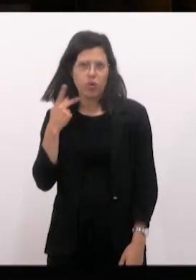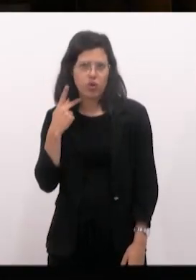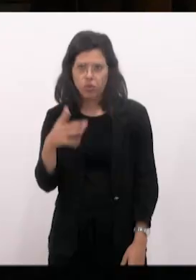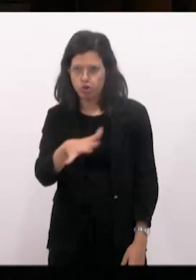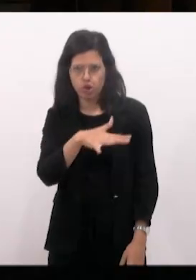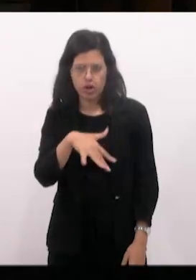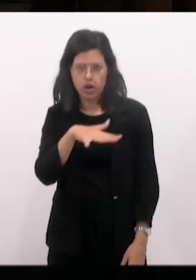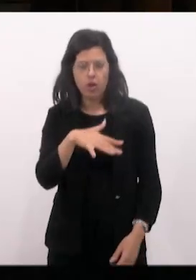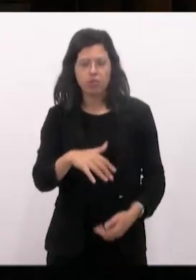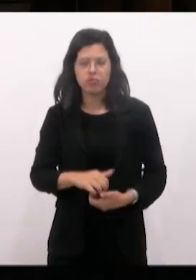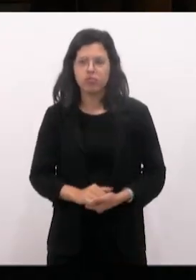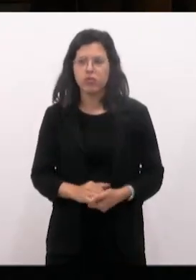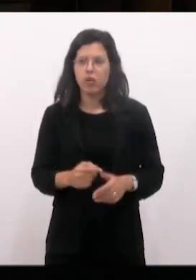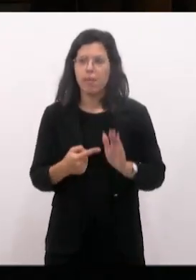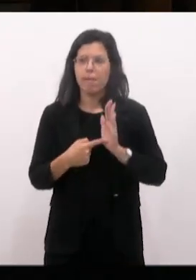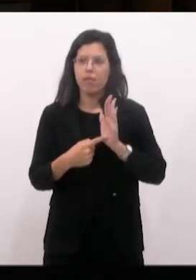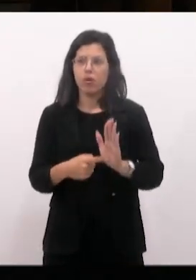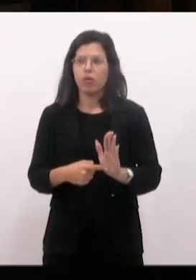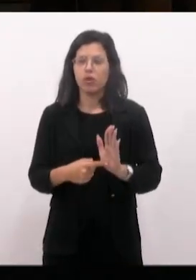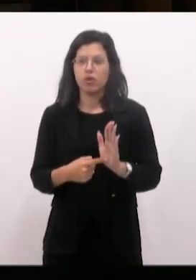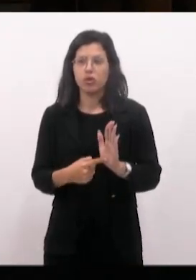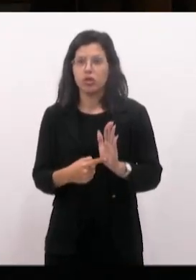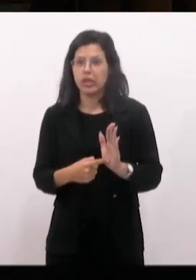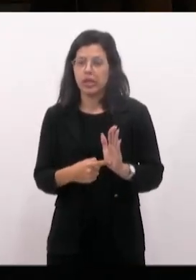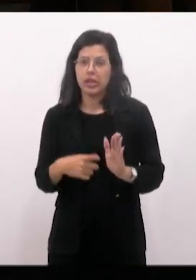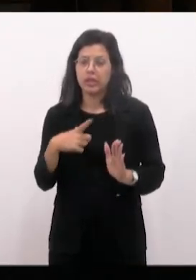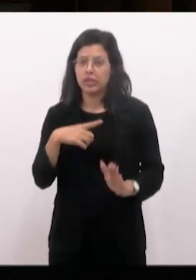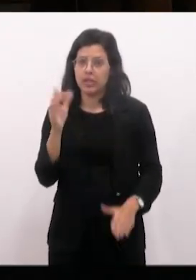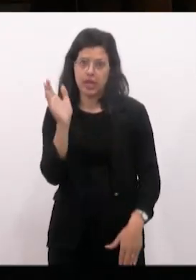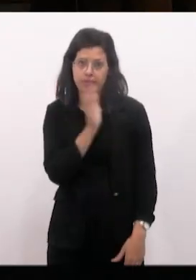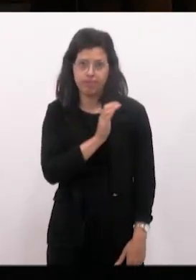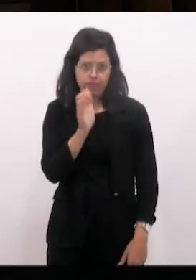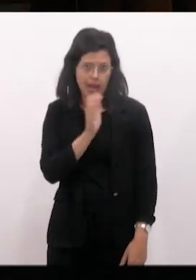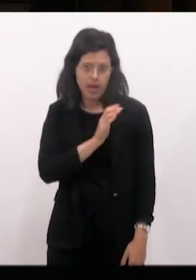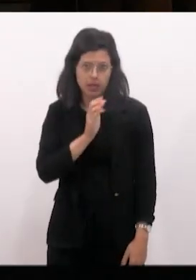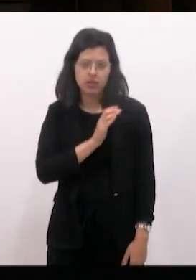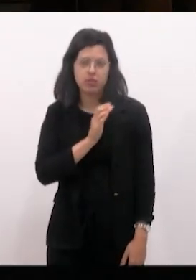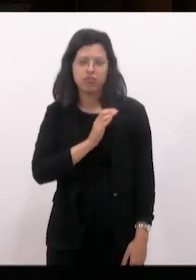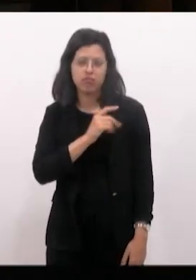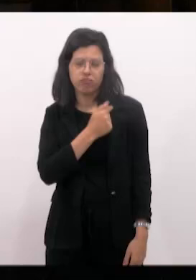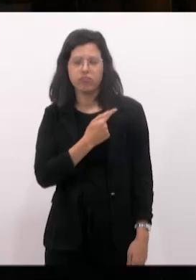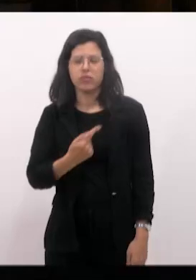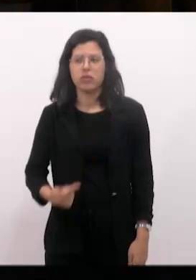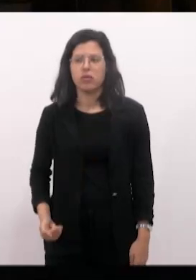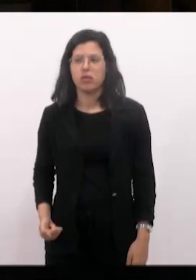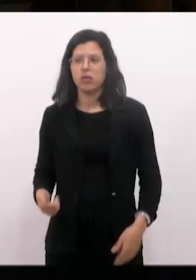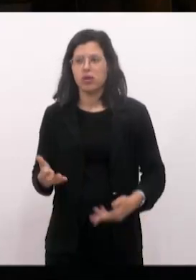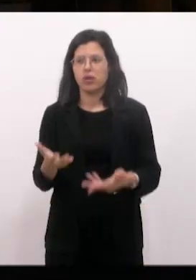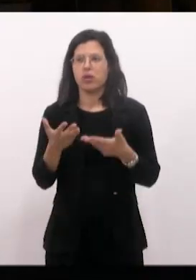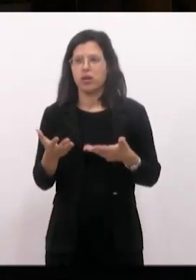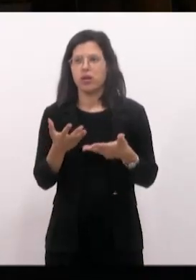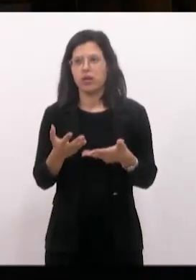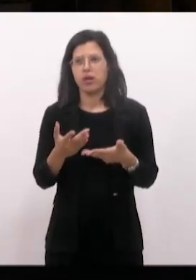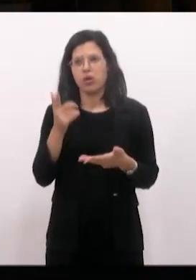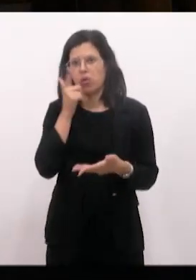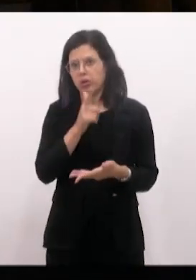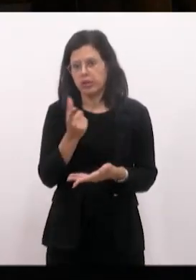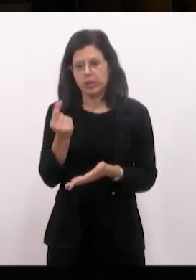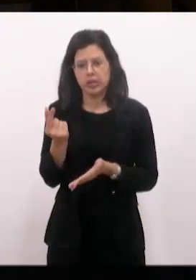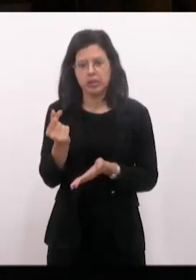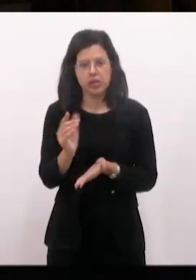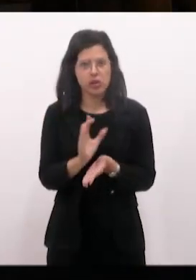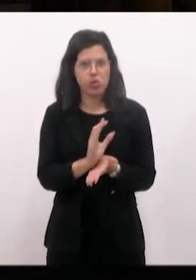demonstra claramente uma pressa muito grande do governador em querer acessar esses